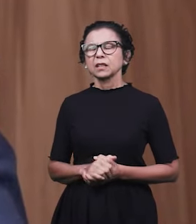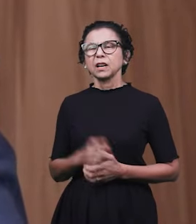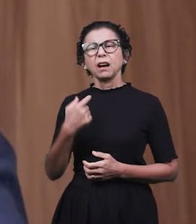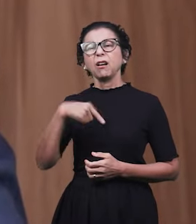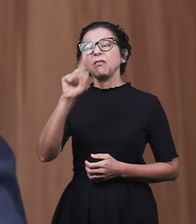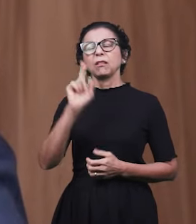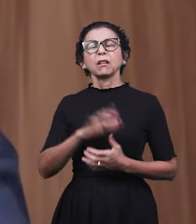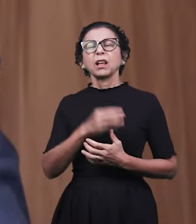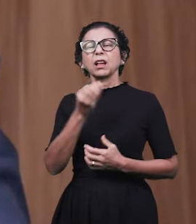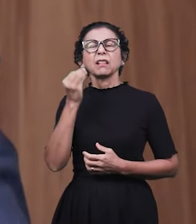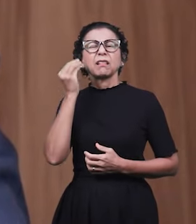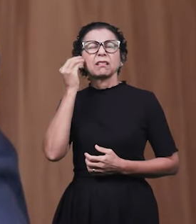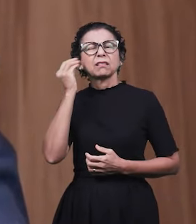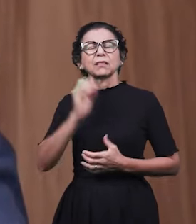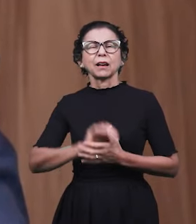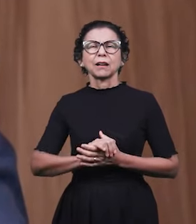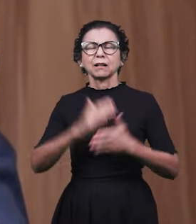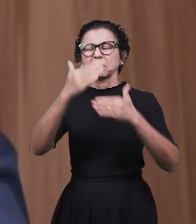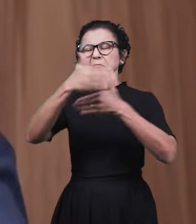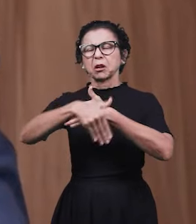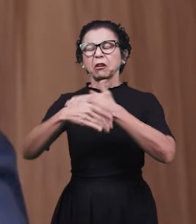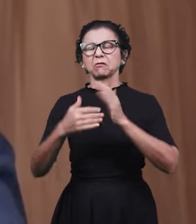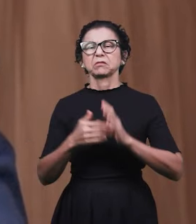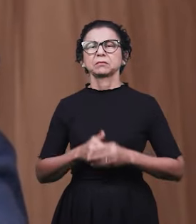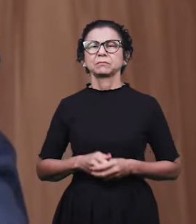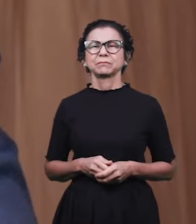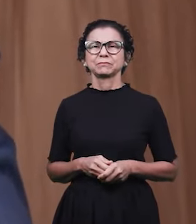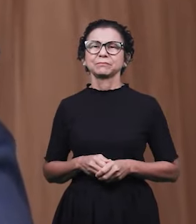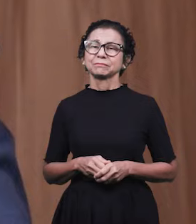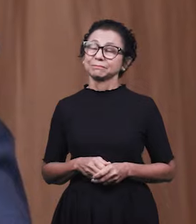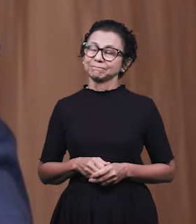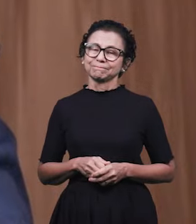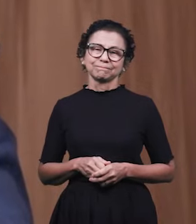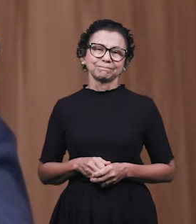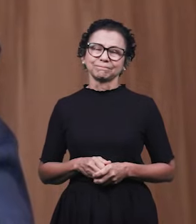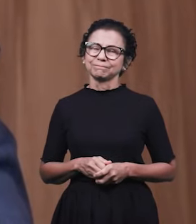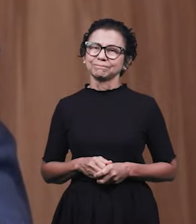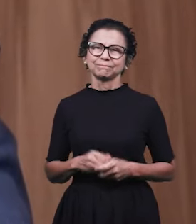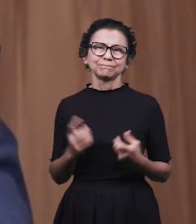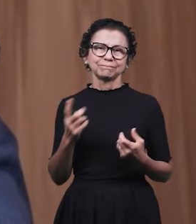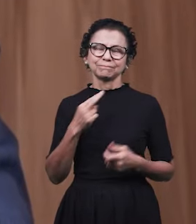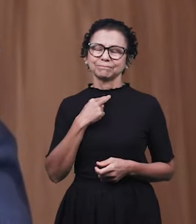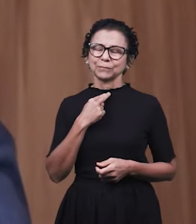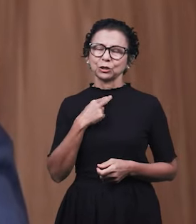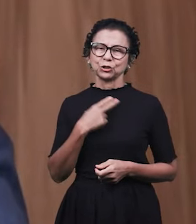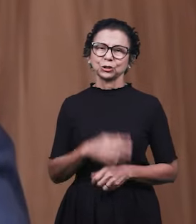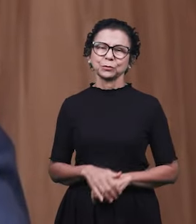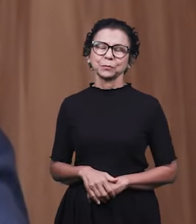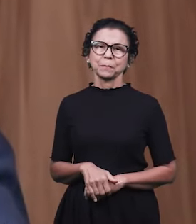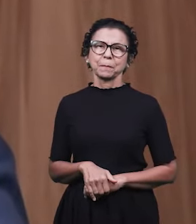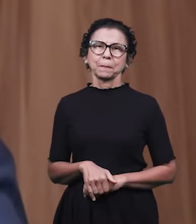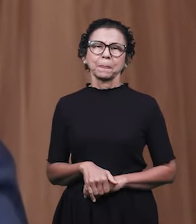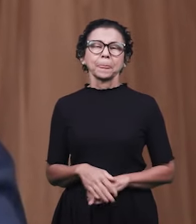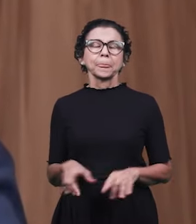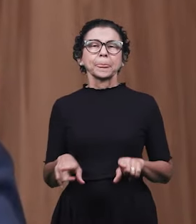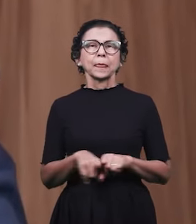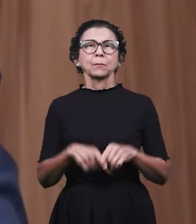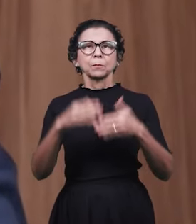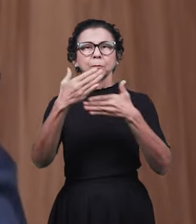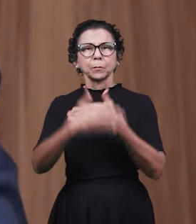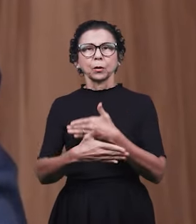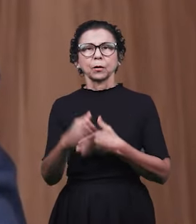risco. Então a prova do ensino médio, ela é dessa forma. A prova do ensino superior